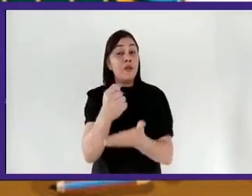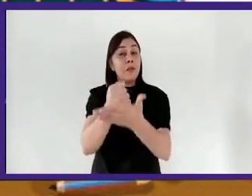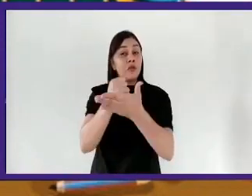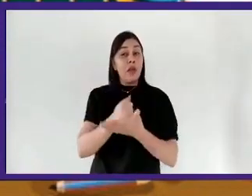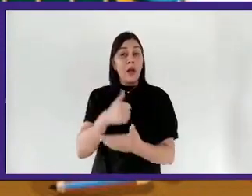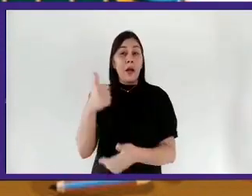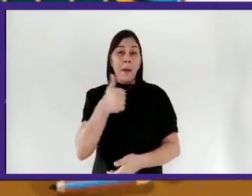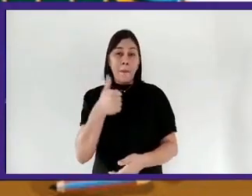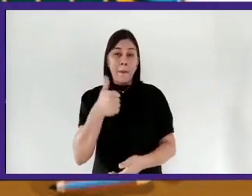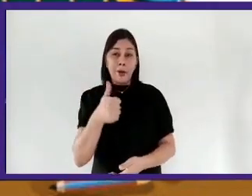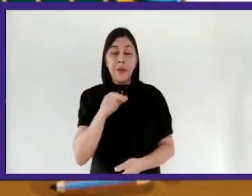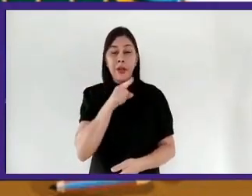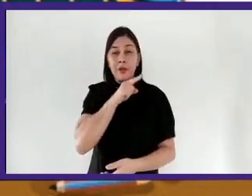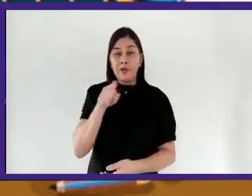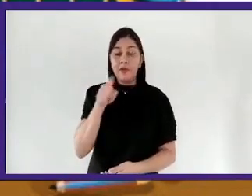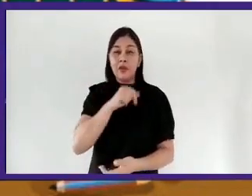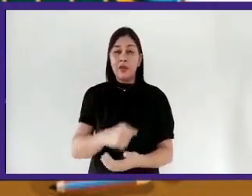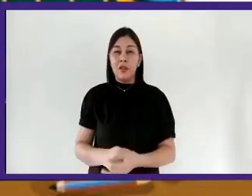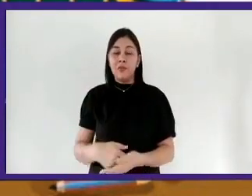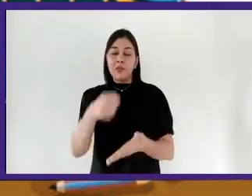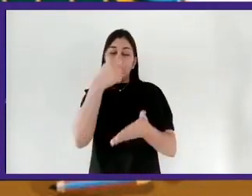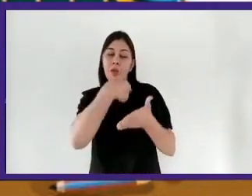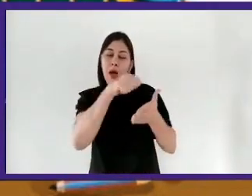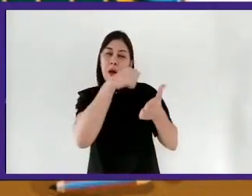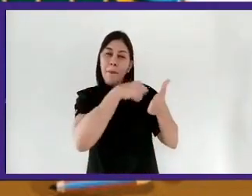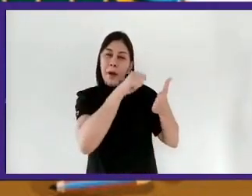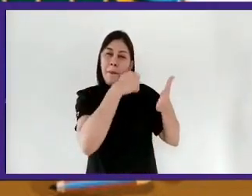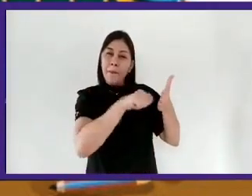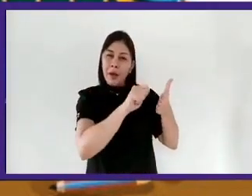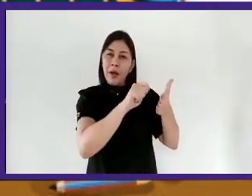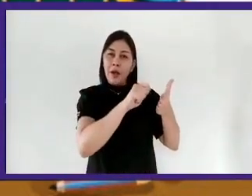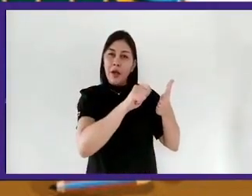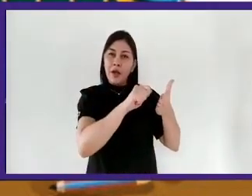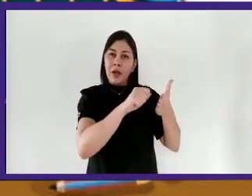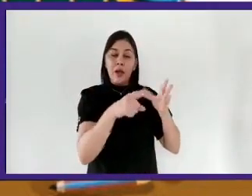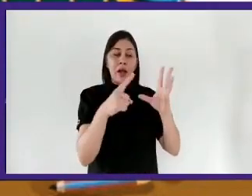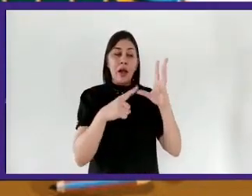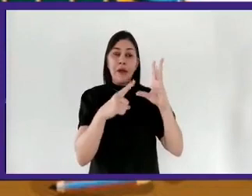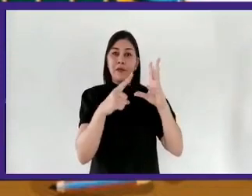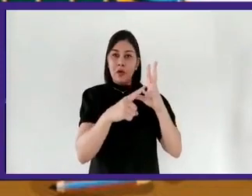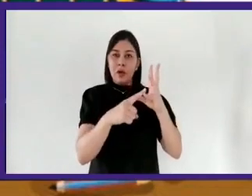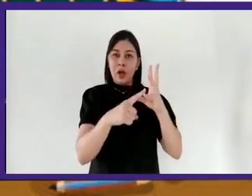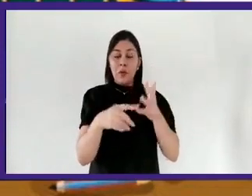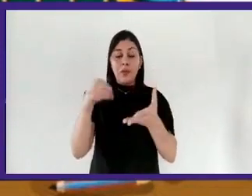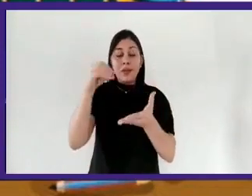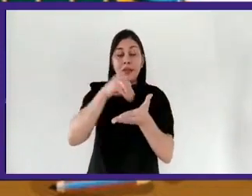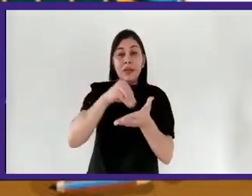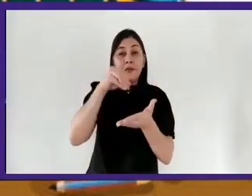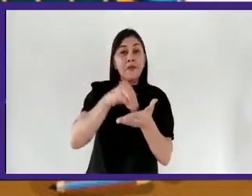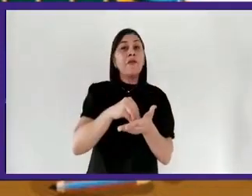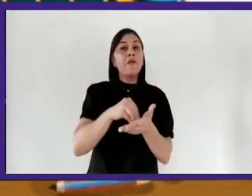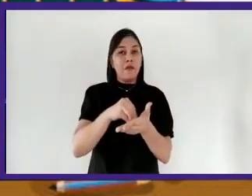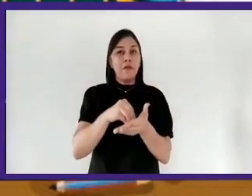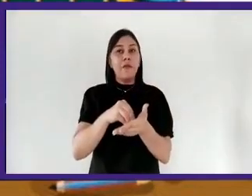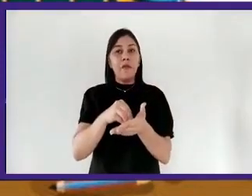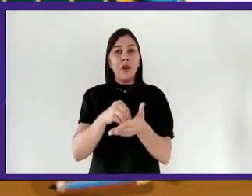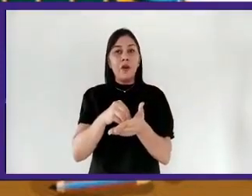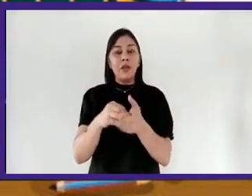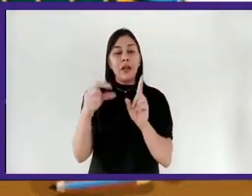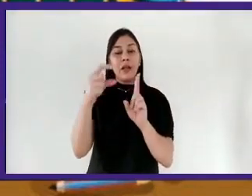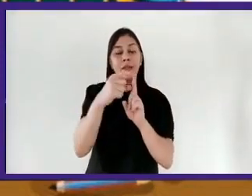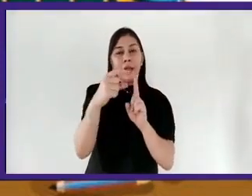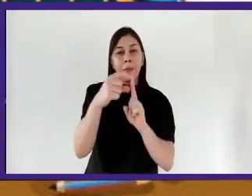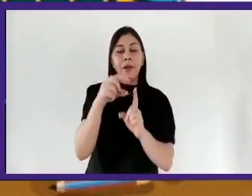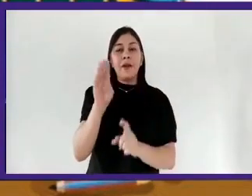A primeira atividade, vocês irão escrever a vogal que está